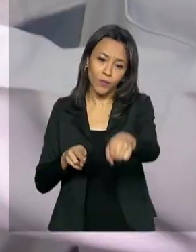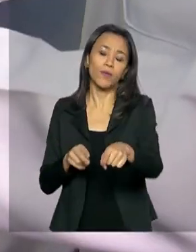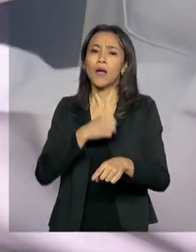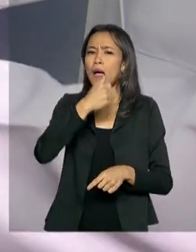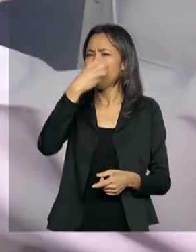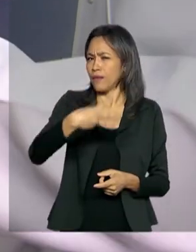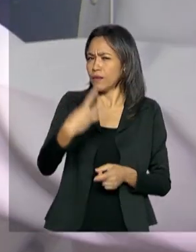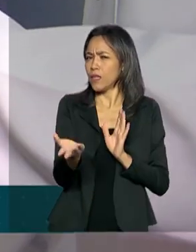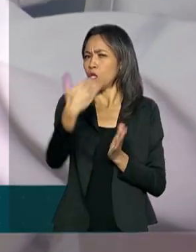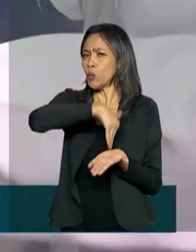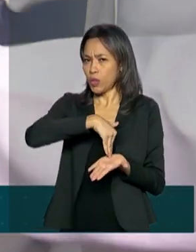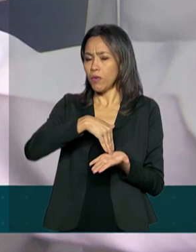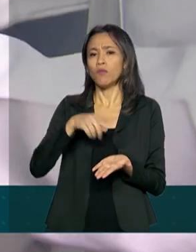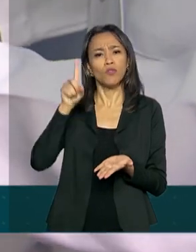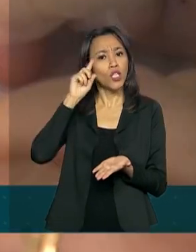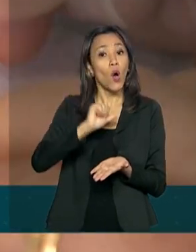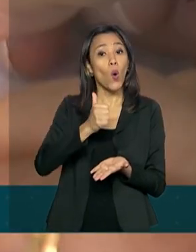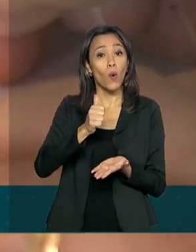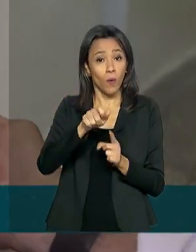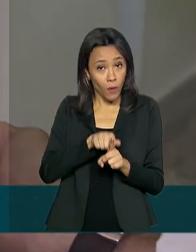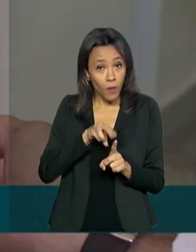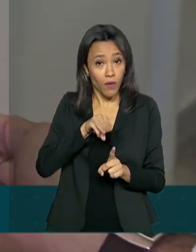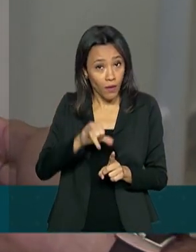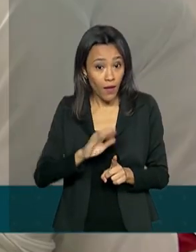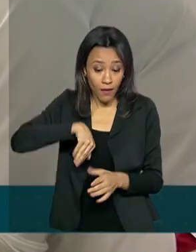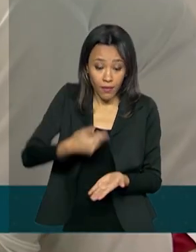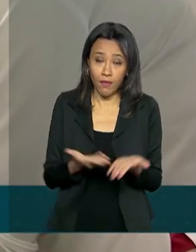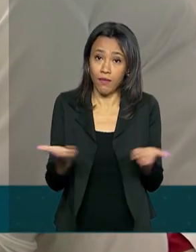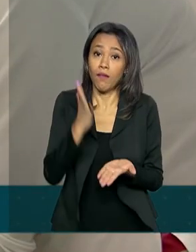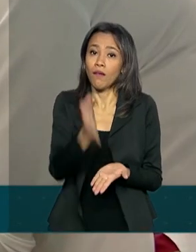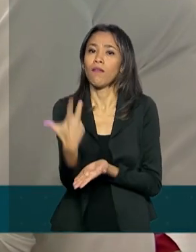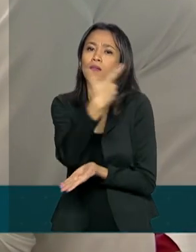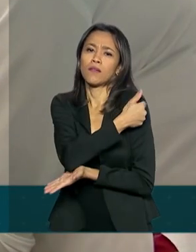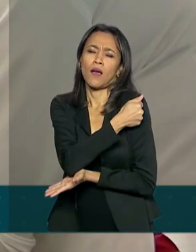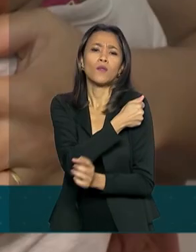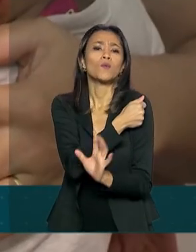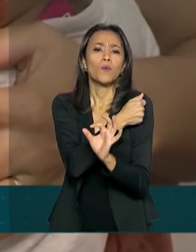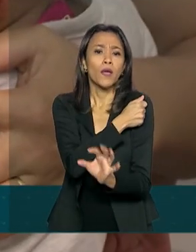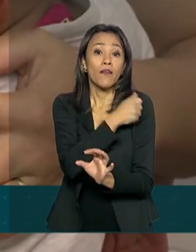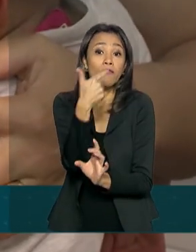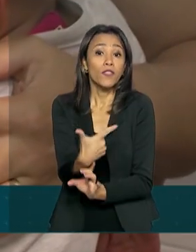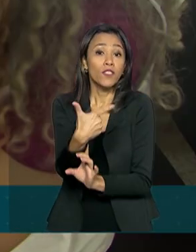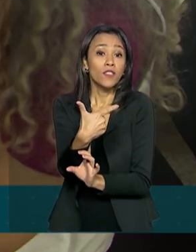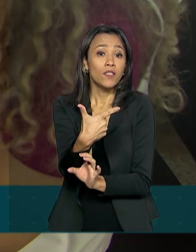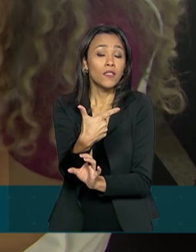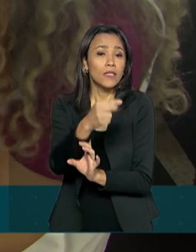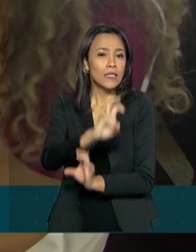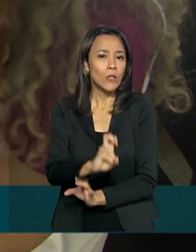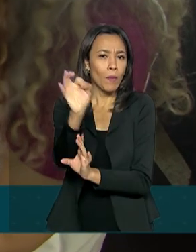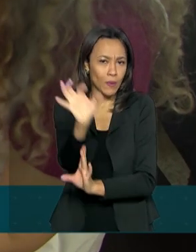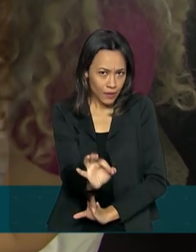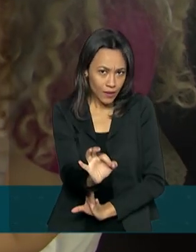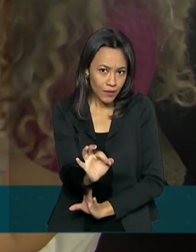fase teve início no dia onze de maio e até agora foram vacinadas de acordo com o ministério da saúde apenas 20 por 25